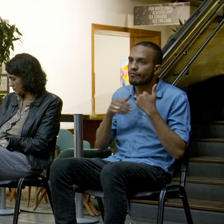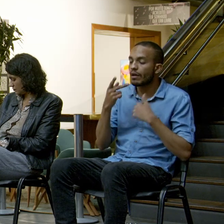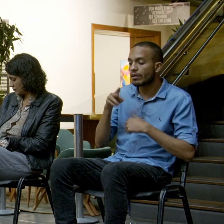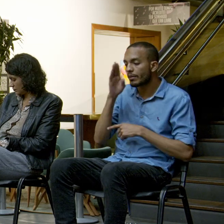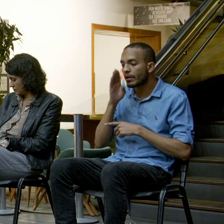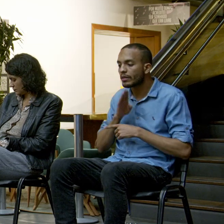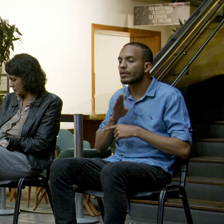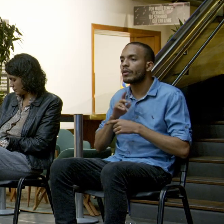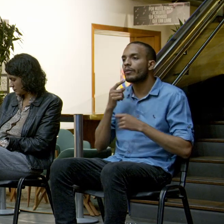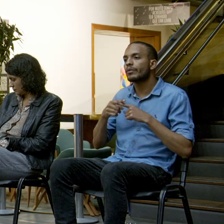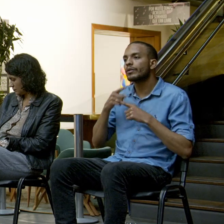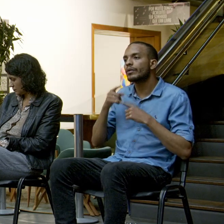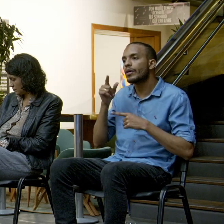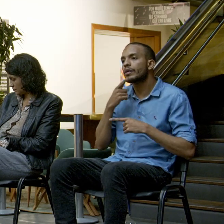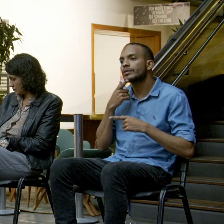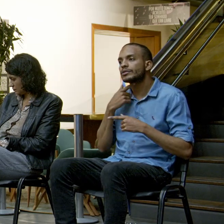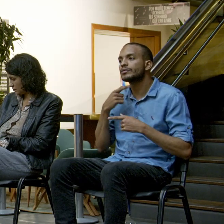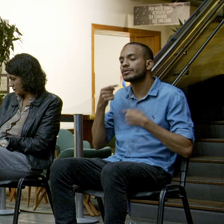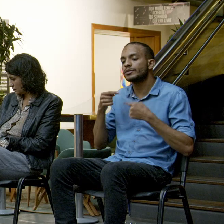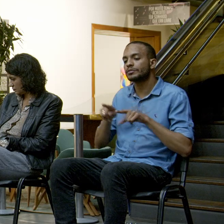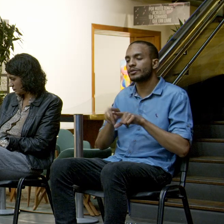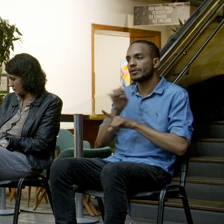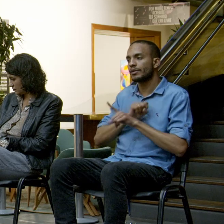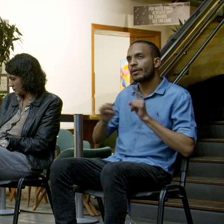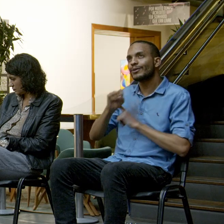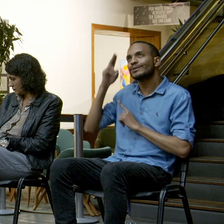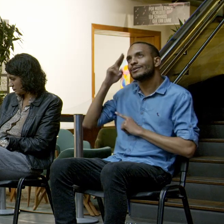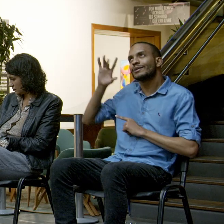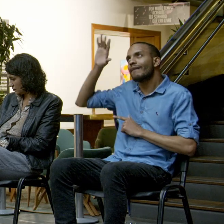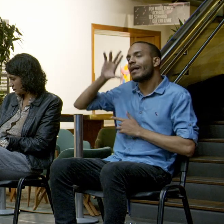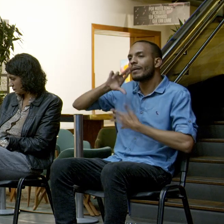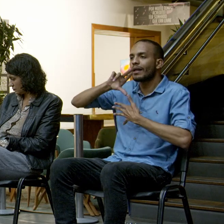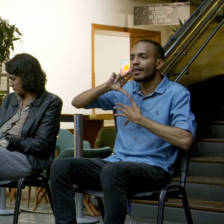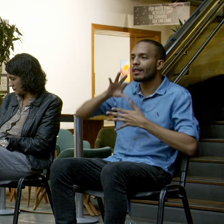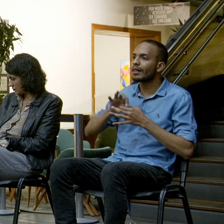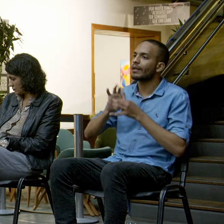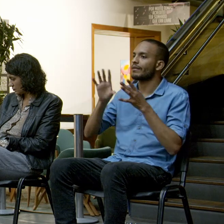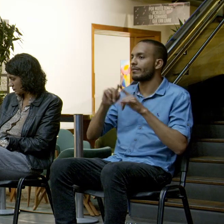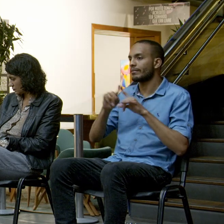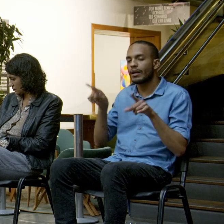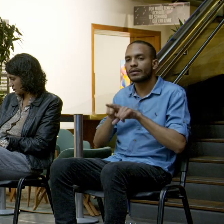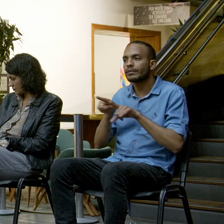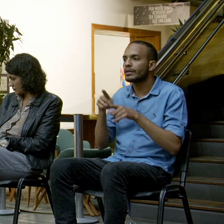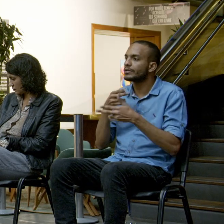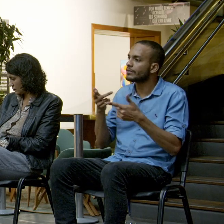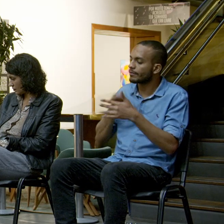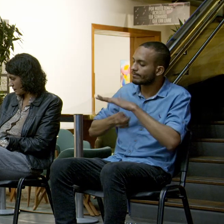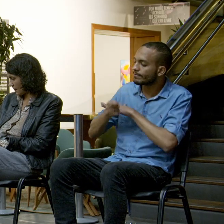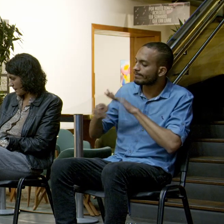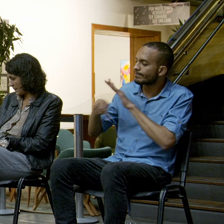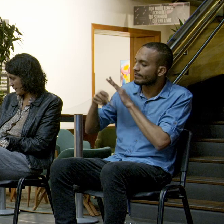se devia ao interesse político e social. Sonhava-se com uma América Latina livre, autônoma, com recursos